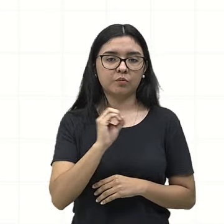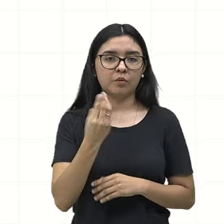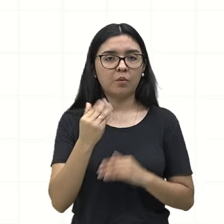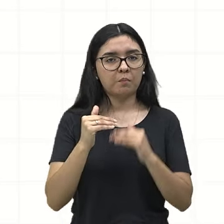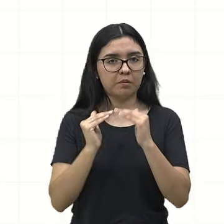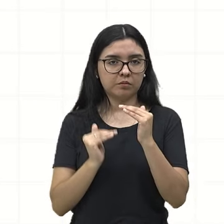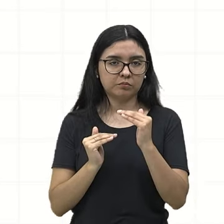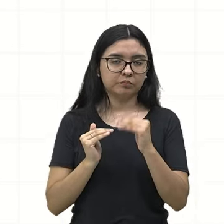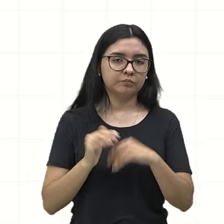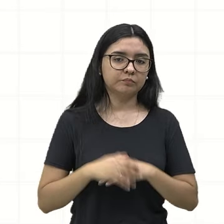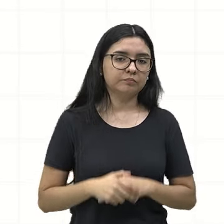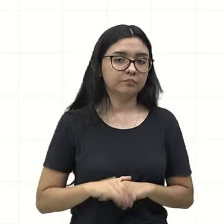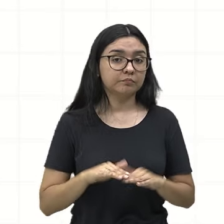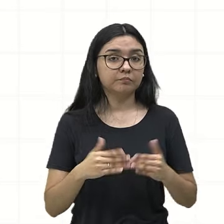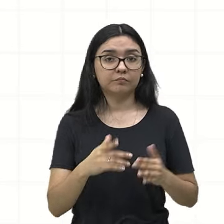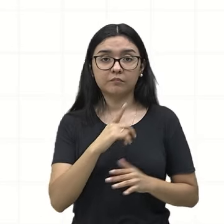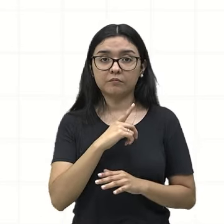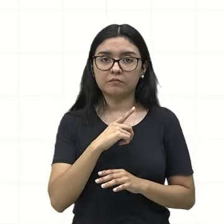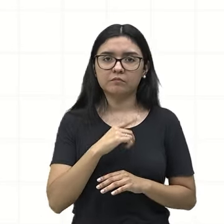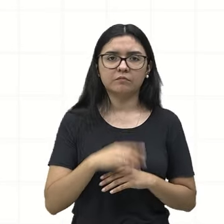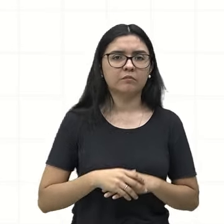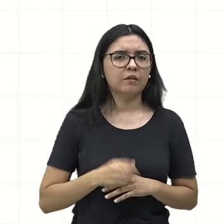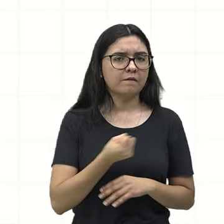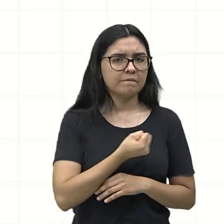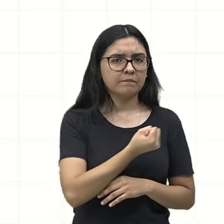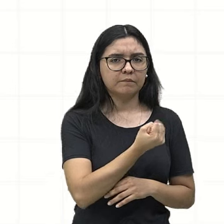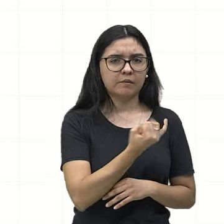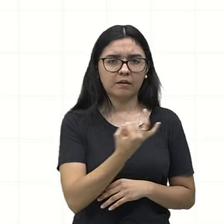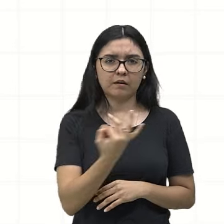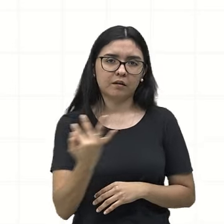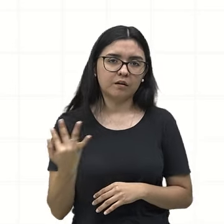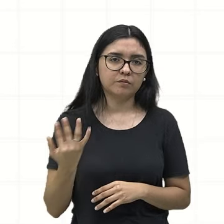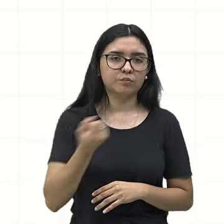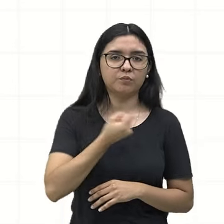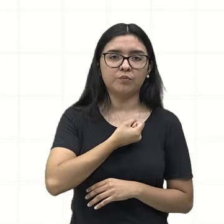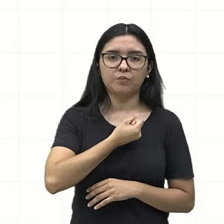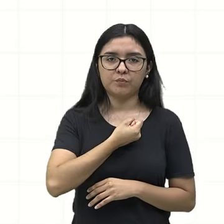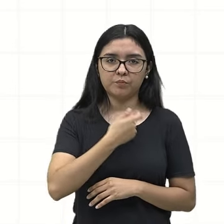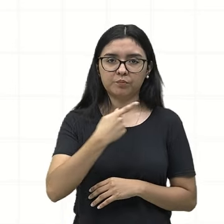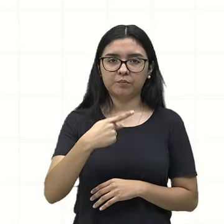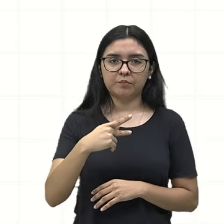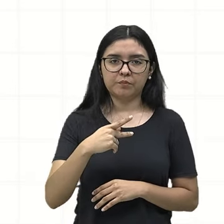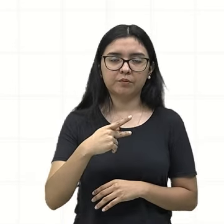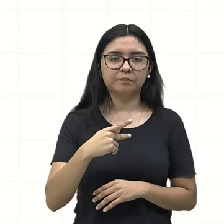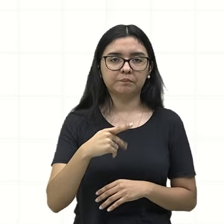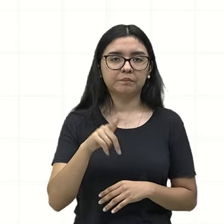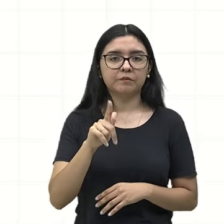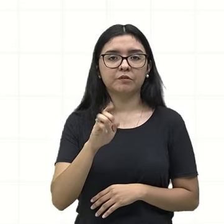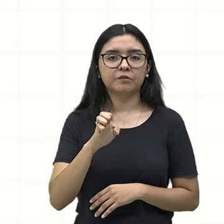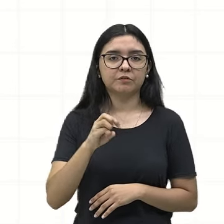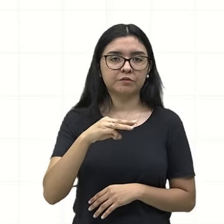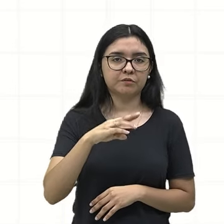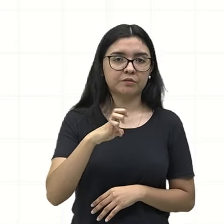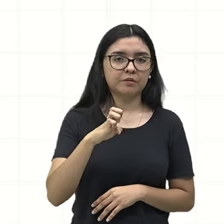Olha só, temos aí muitos números primos que são chamados de números